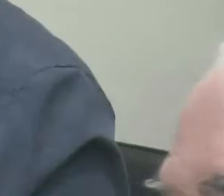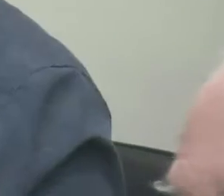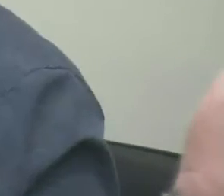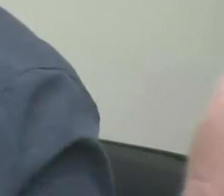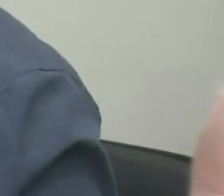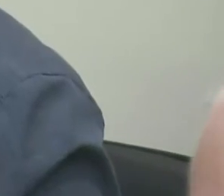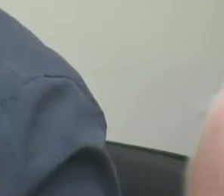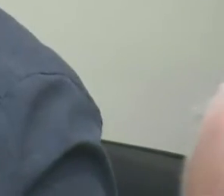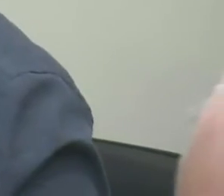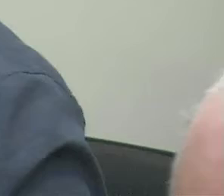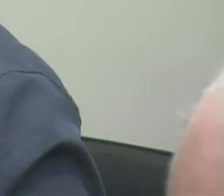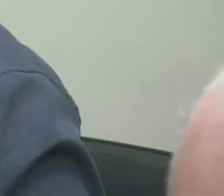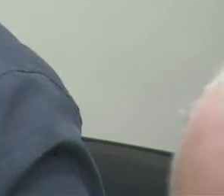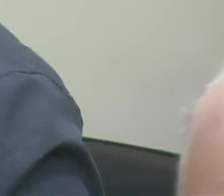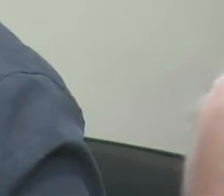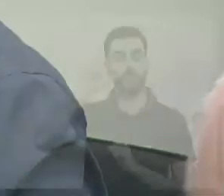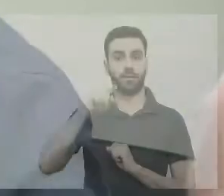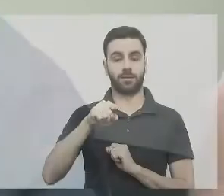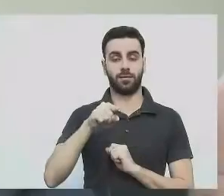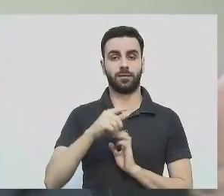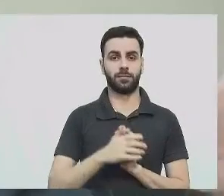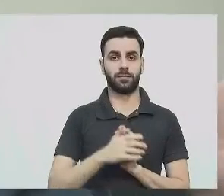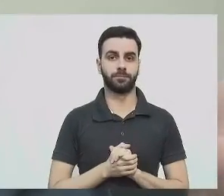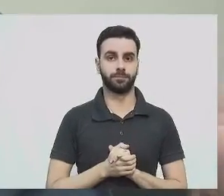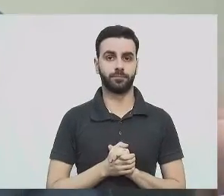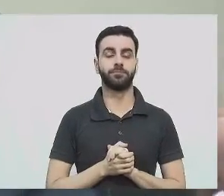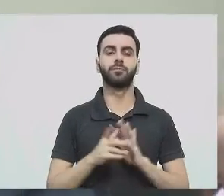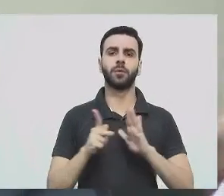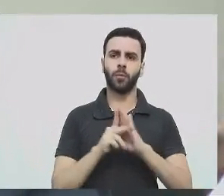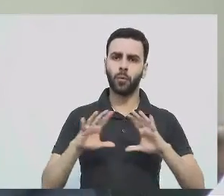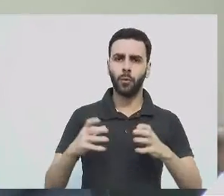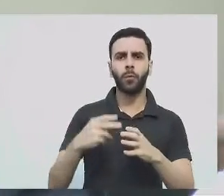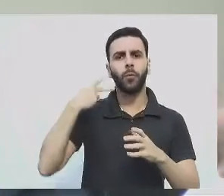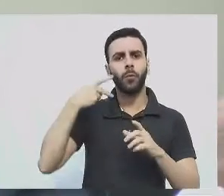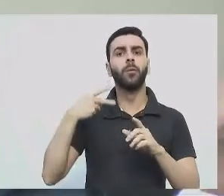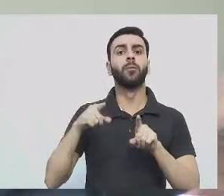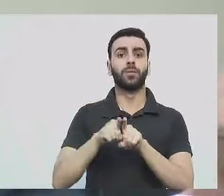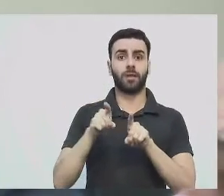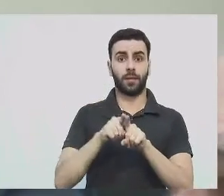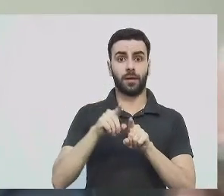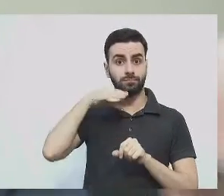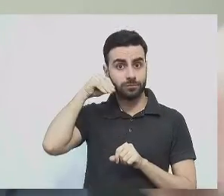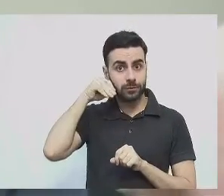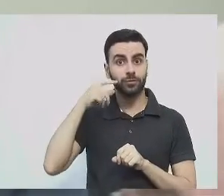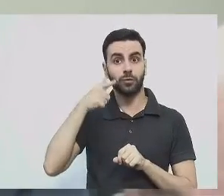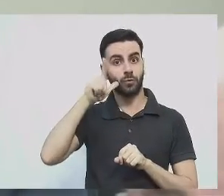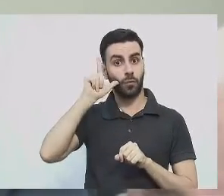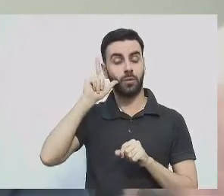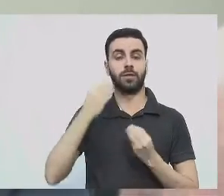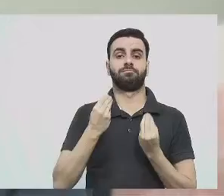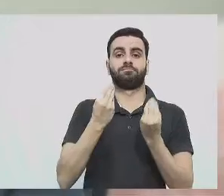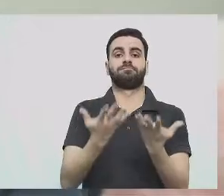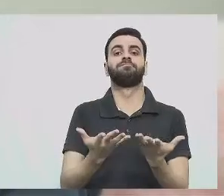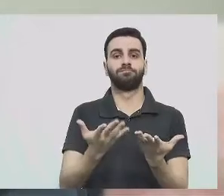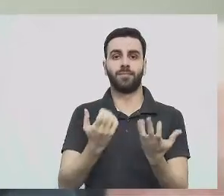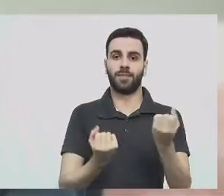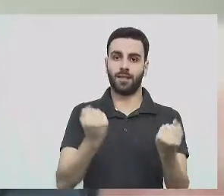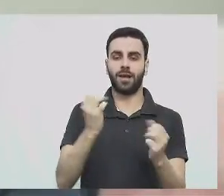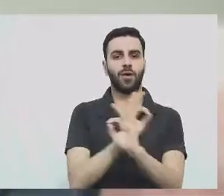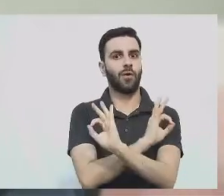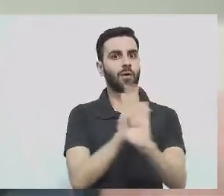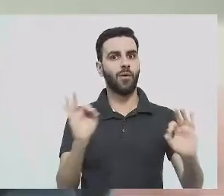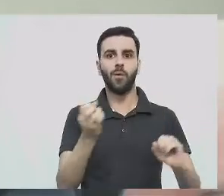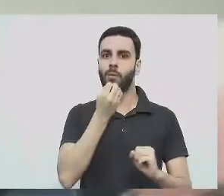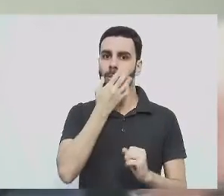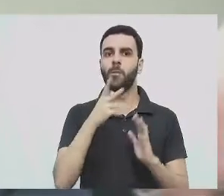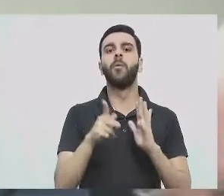entrega, que ontem, junto com todos os servidores dessa casa, fizemos essa entrega ontem dessa patrulha, e só veio a